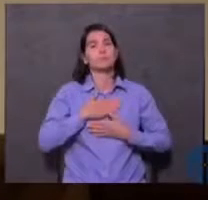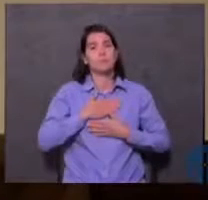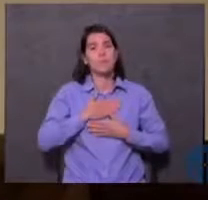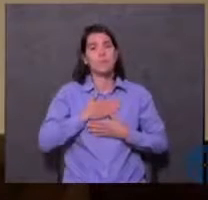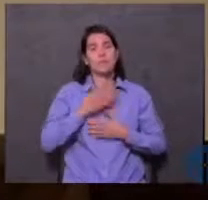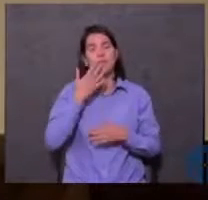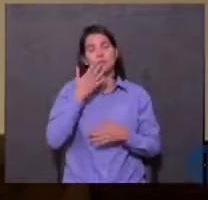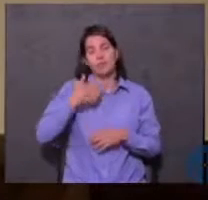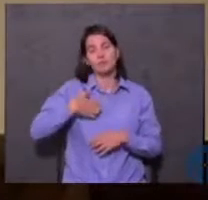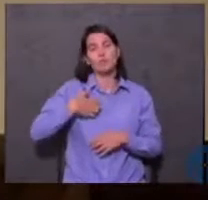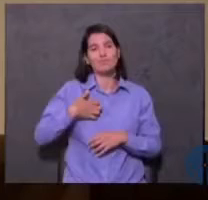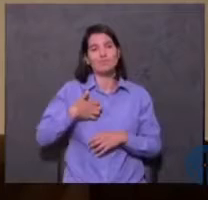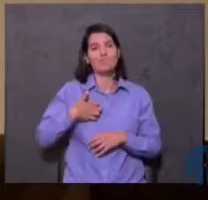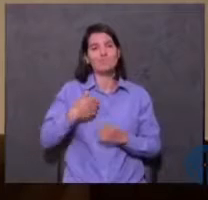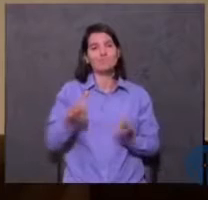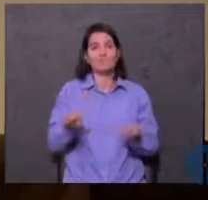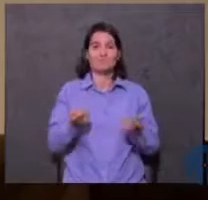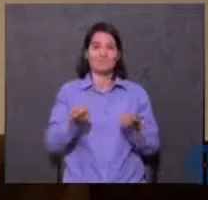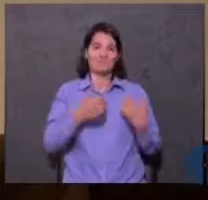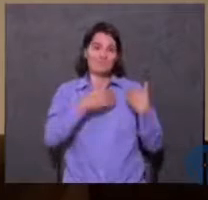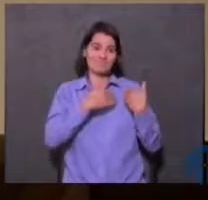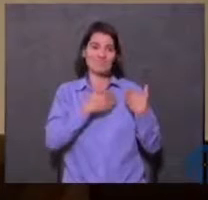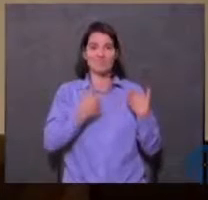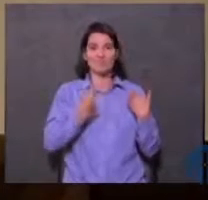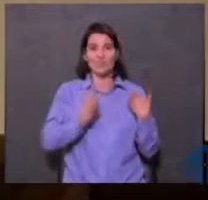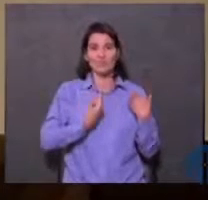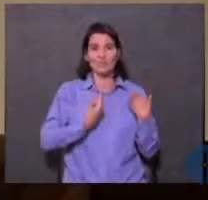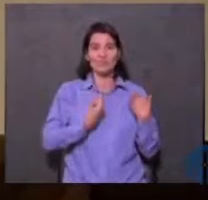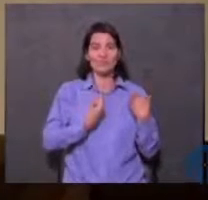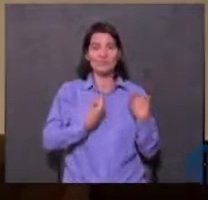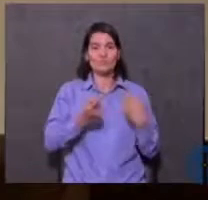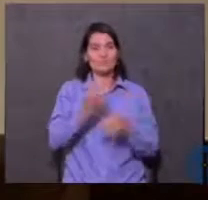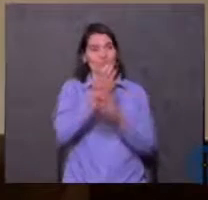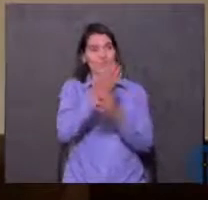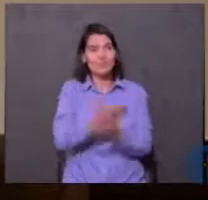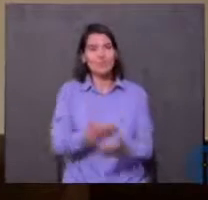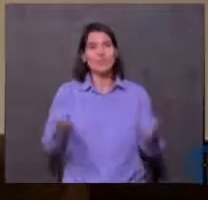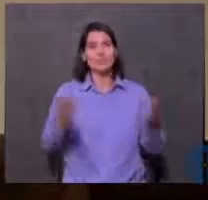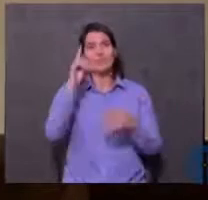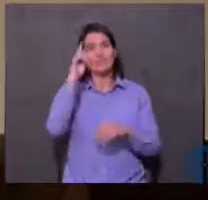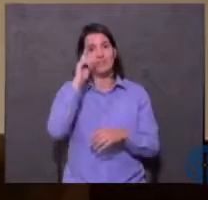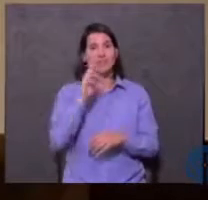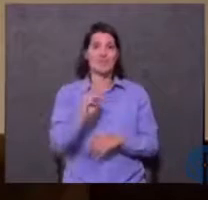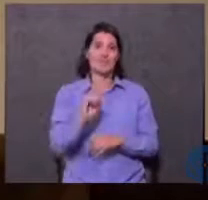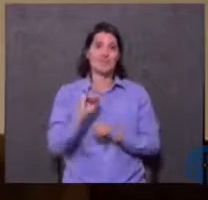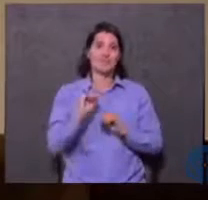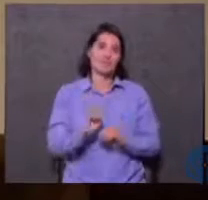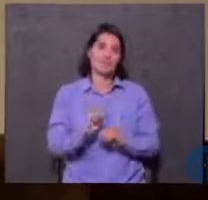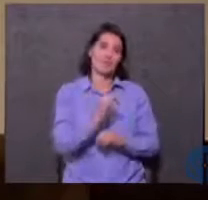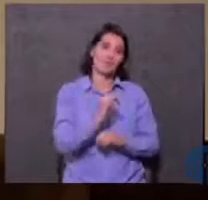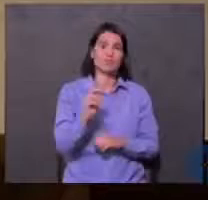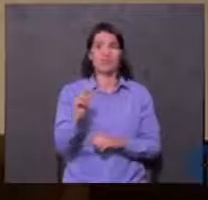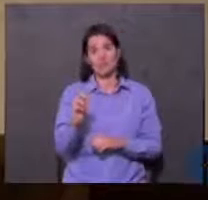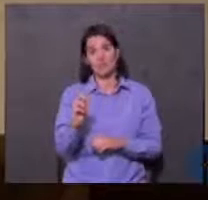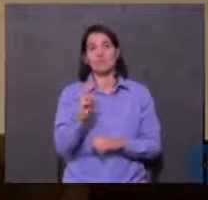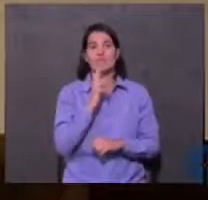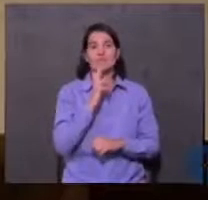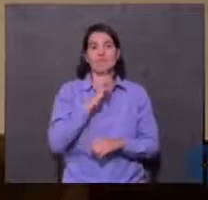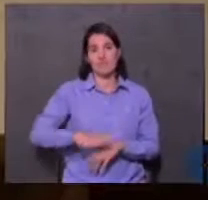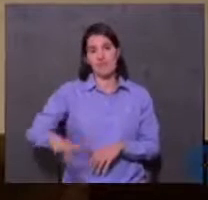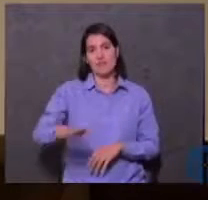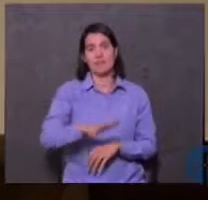honra presidir as comemoracións de un día 13 no Santuario de Fátima, que nesta